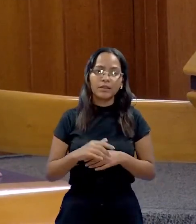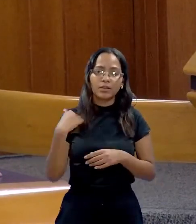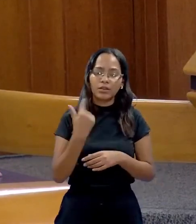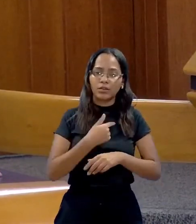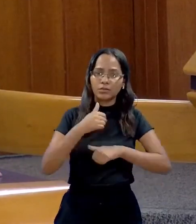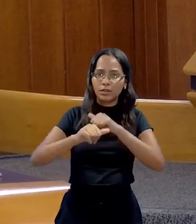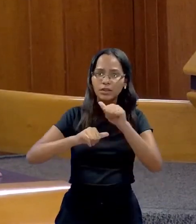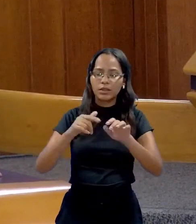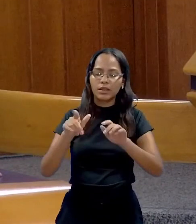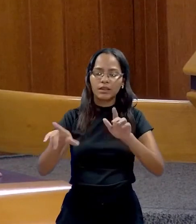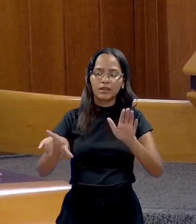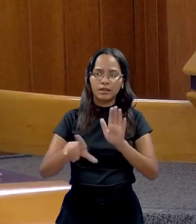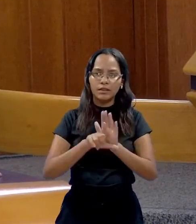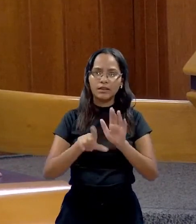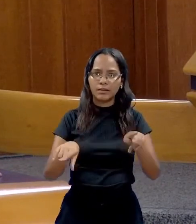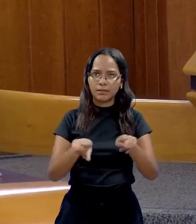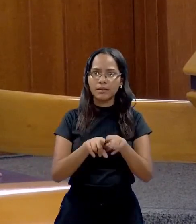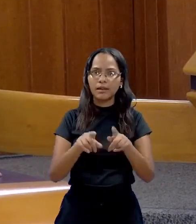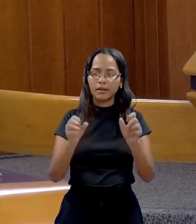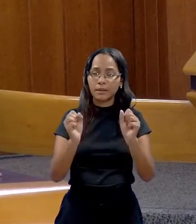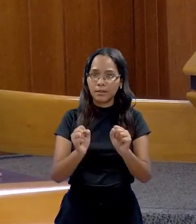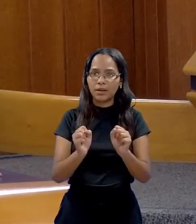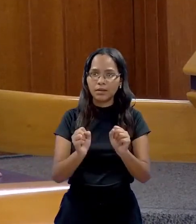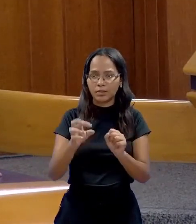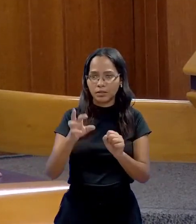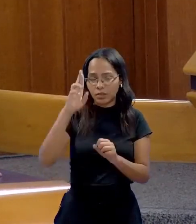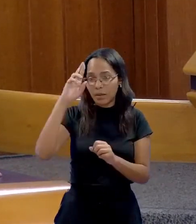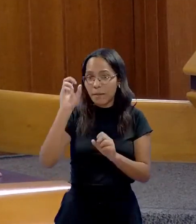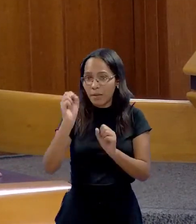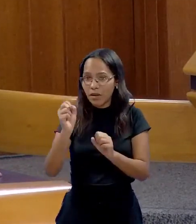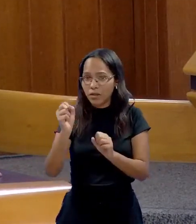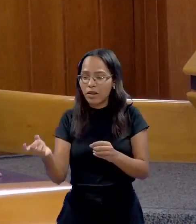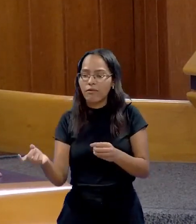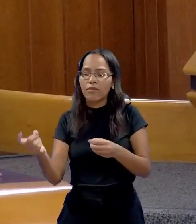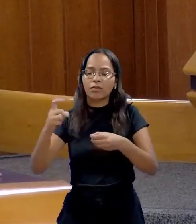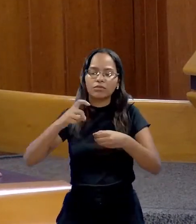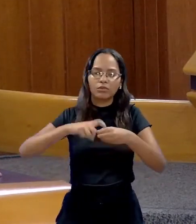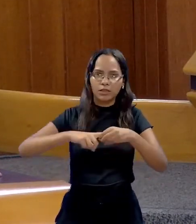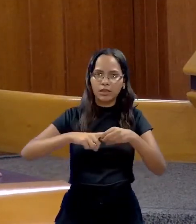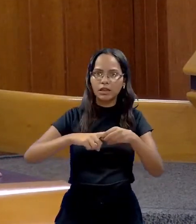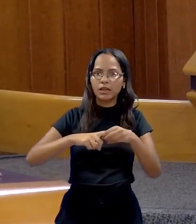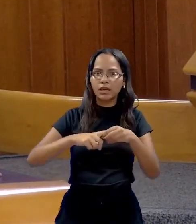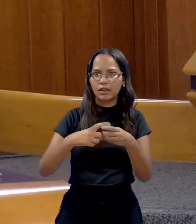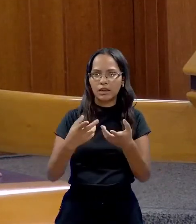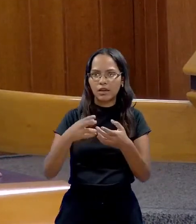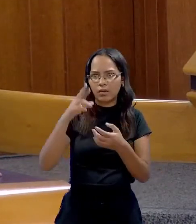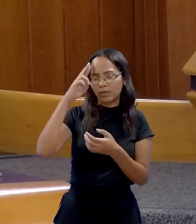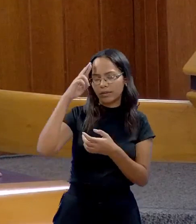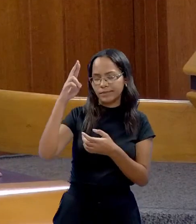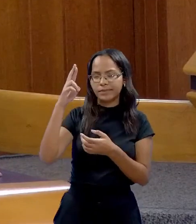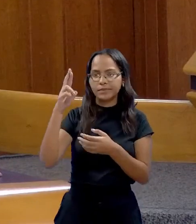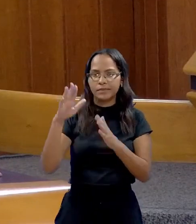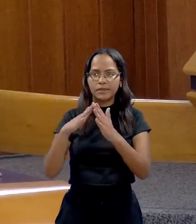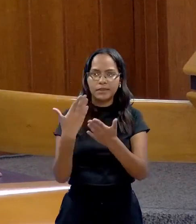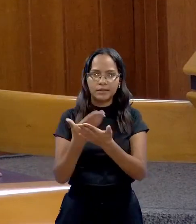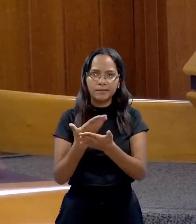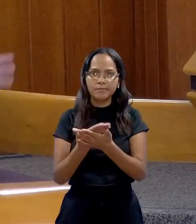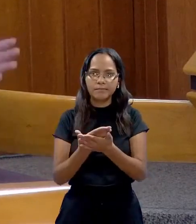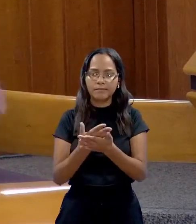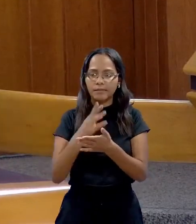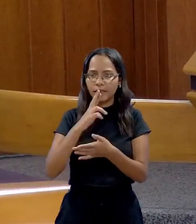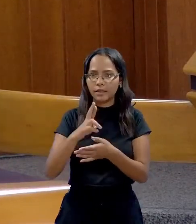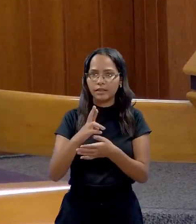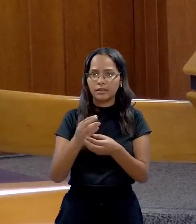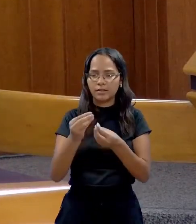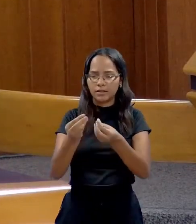para que isso seja possível, para que o diretor também possa candidatar novamente diante dessa nova realidade. Então, é uma resposta que eu trago a todos aqui.